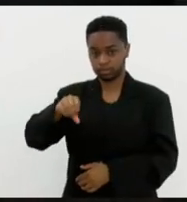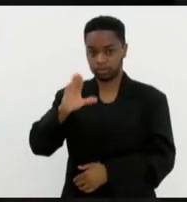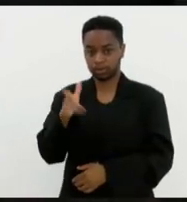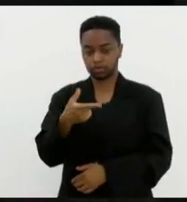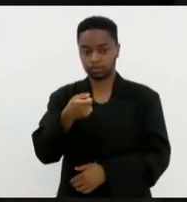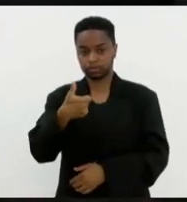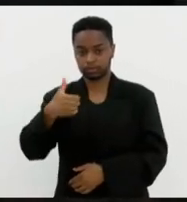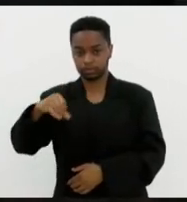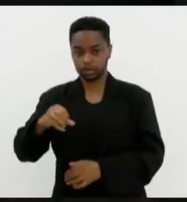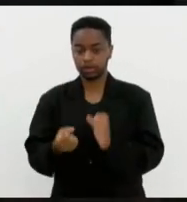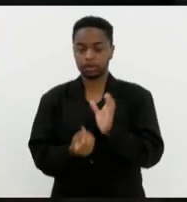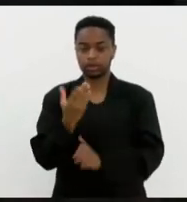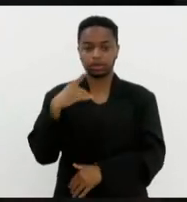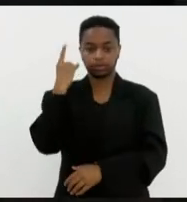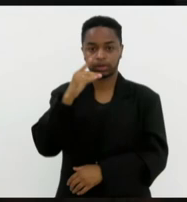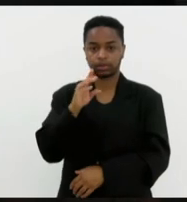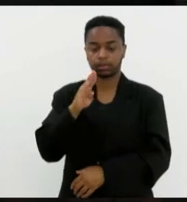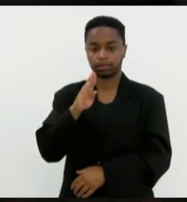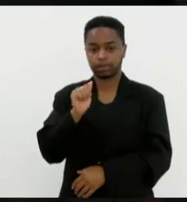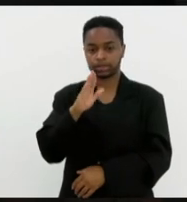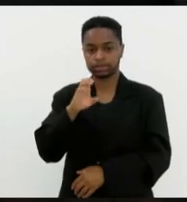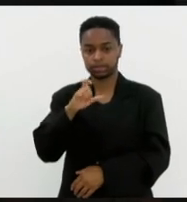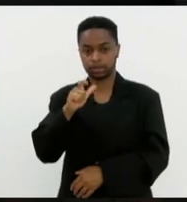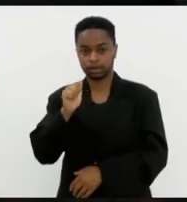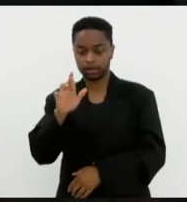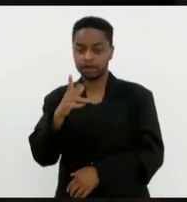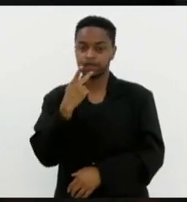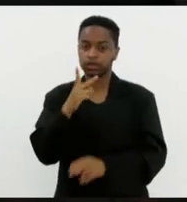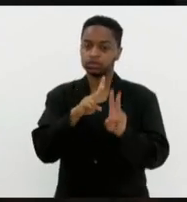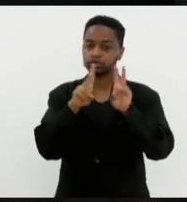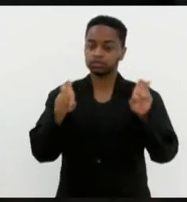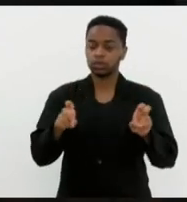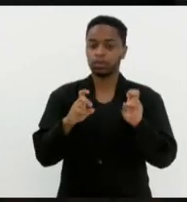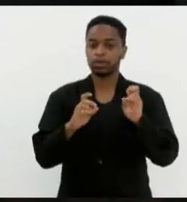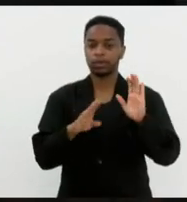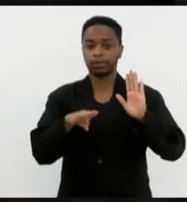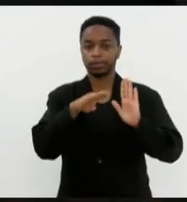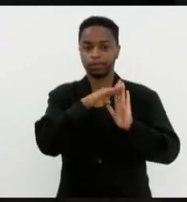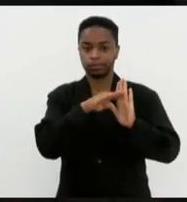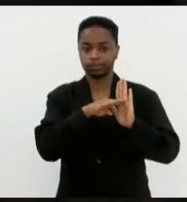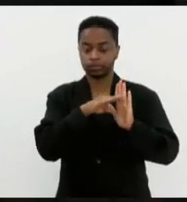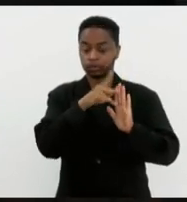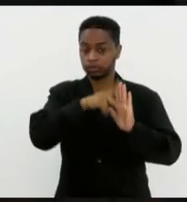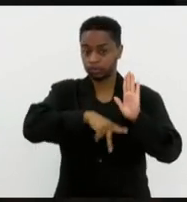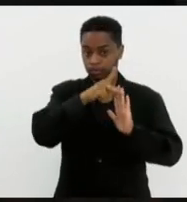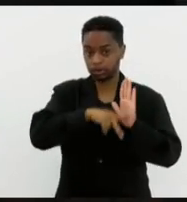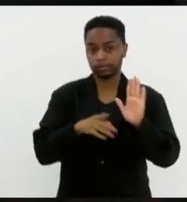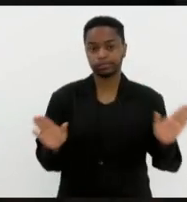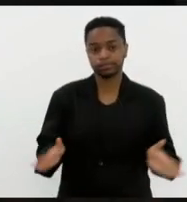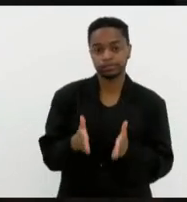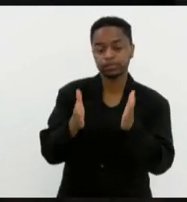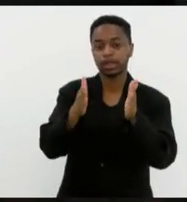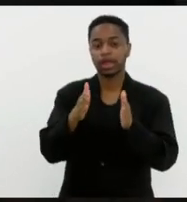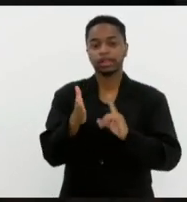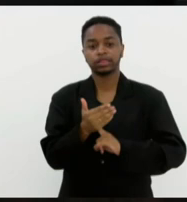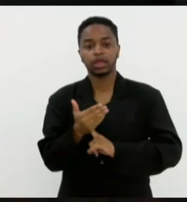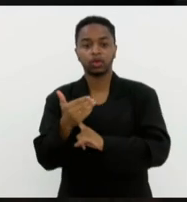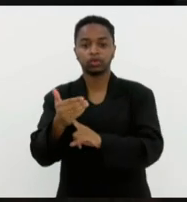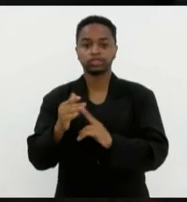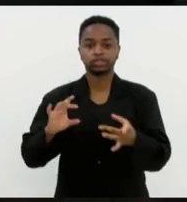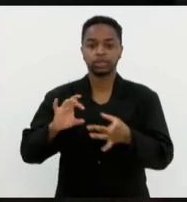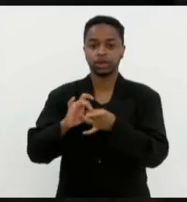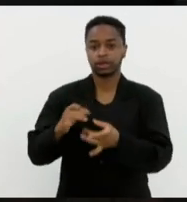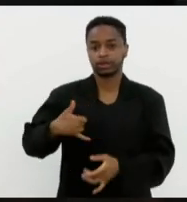1279/2019, de autoria do deputado Rodrigo Bacelar, que dispõe sobre o programa de incentivo tecnológico à terceira idade e dá outras